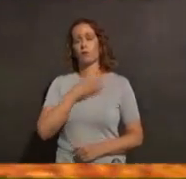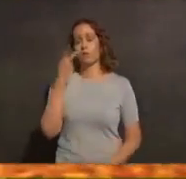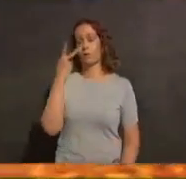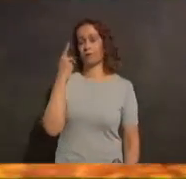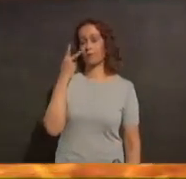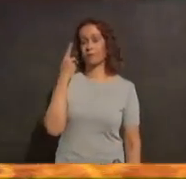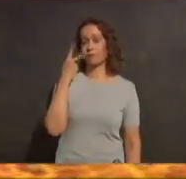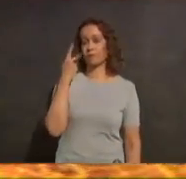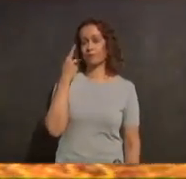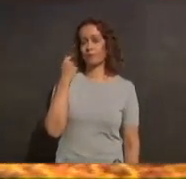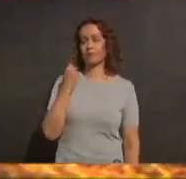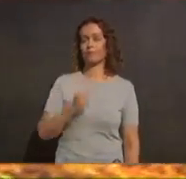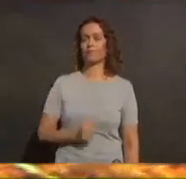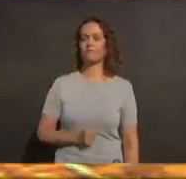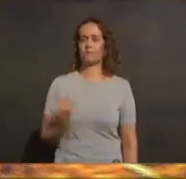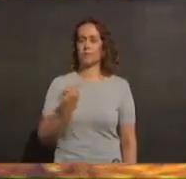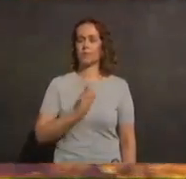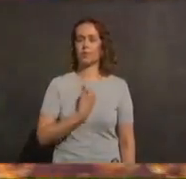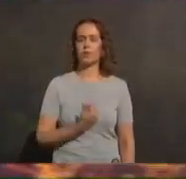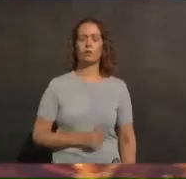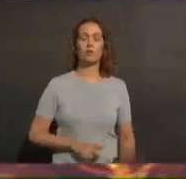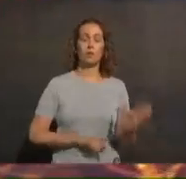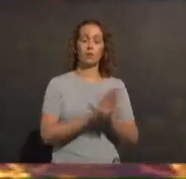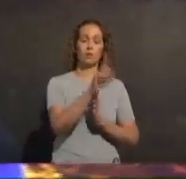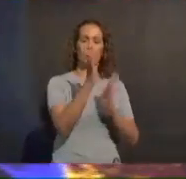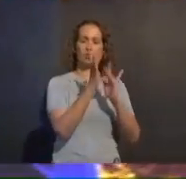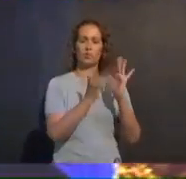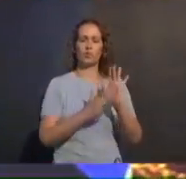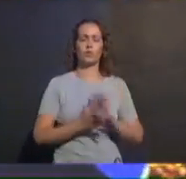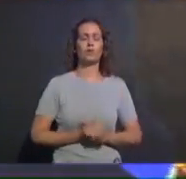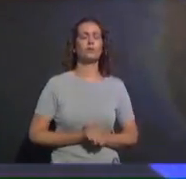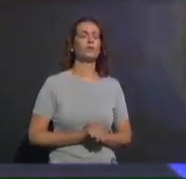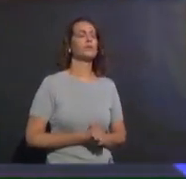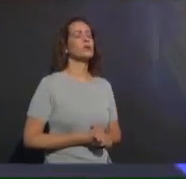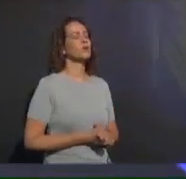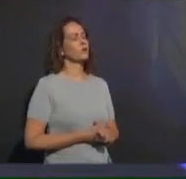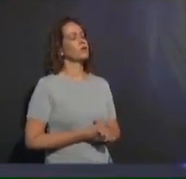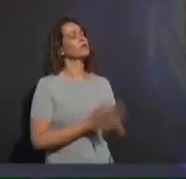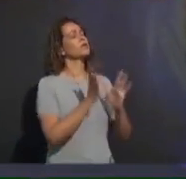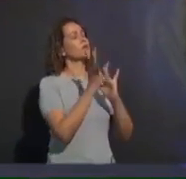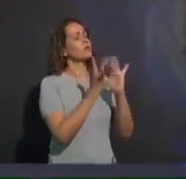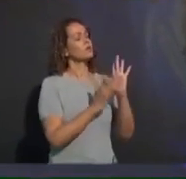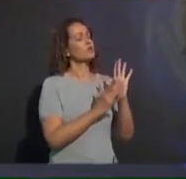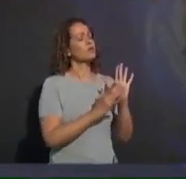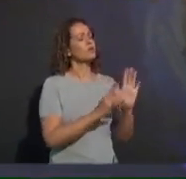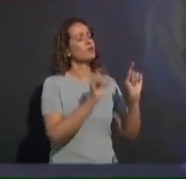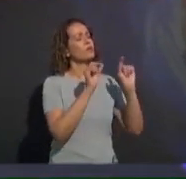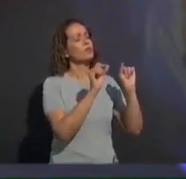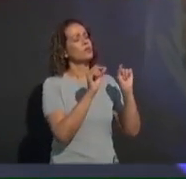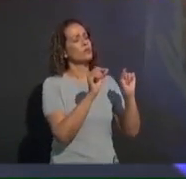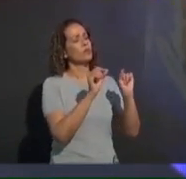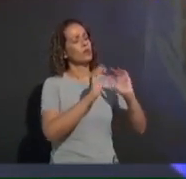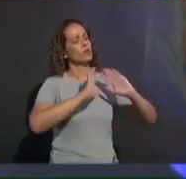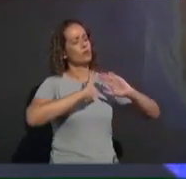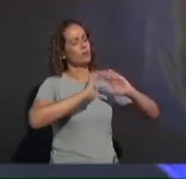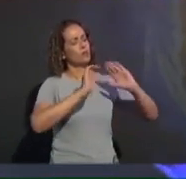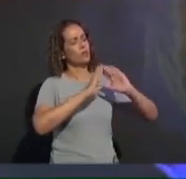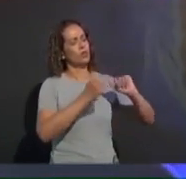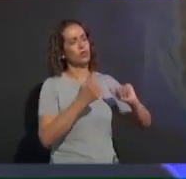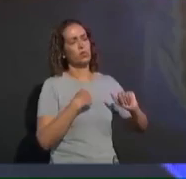ele perguntou para Jesus assim: Jesus, o que você me pediu que eu não